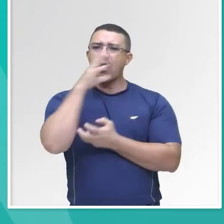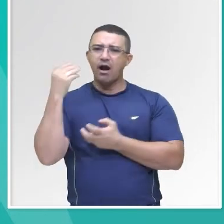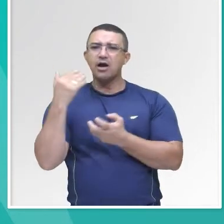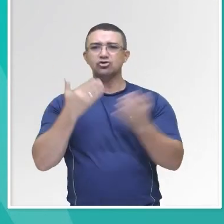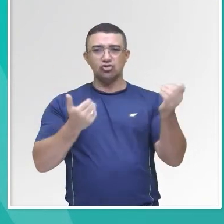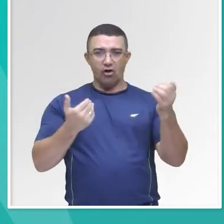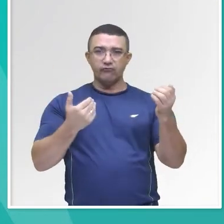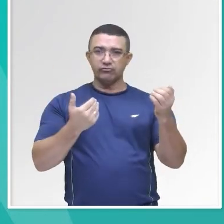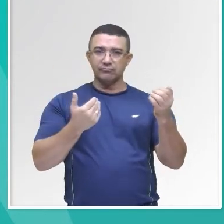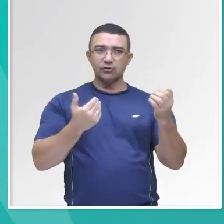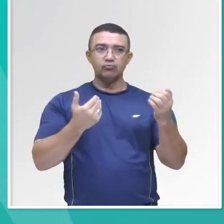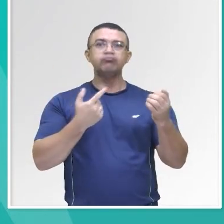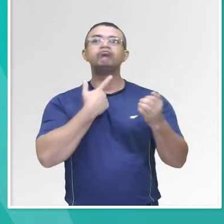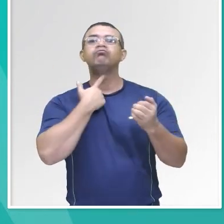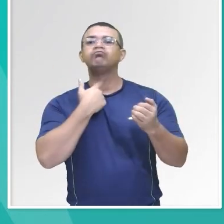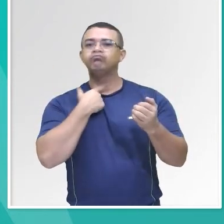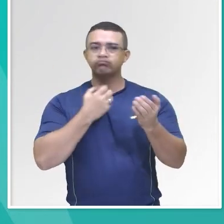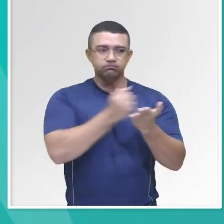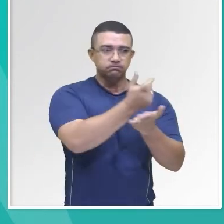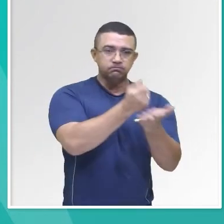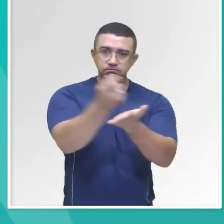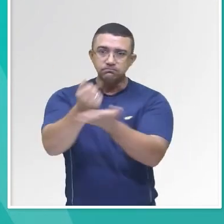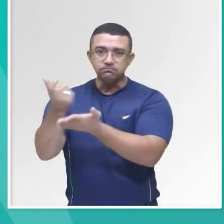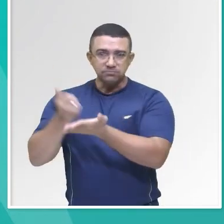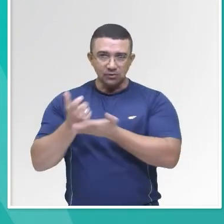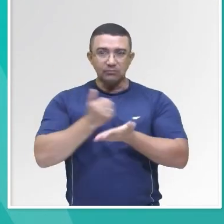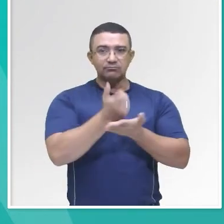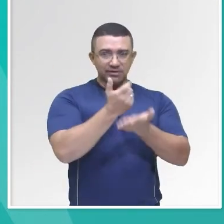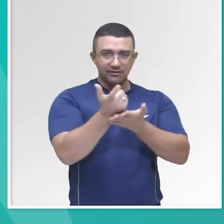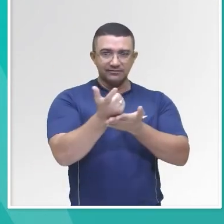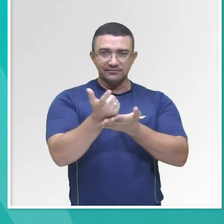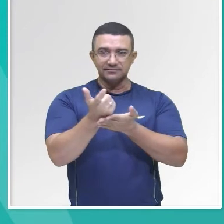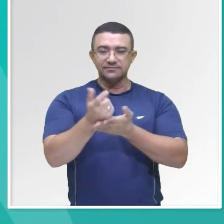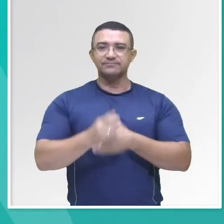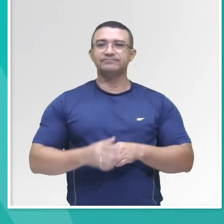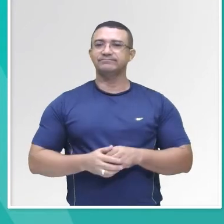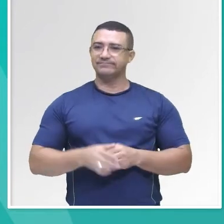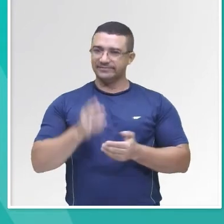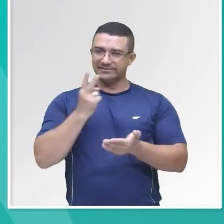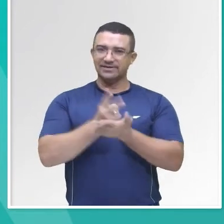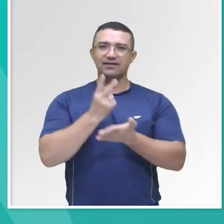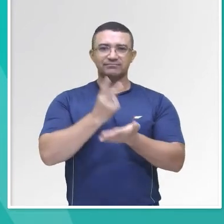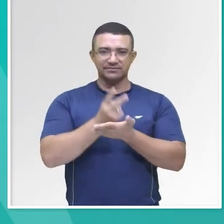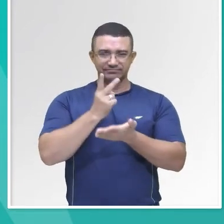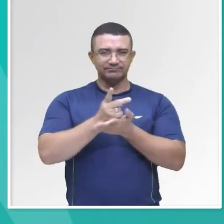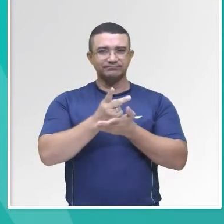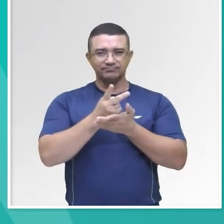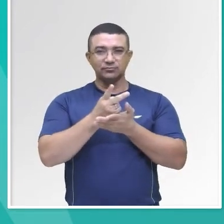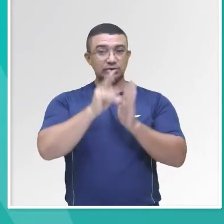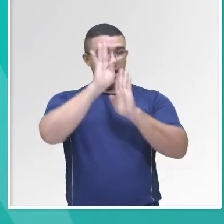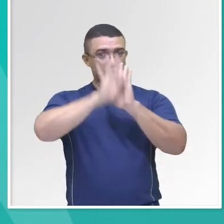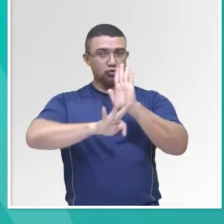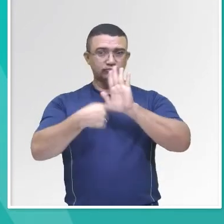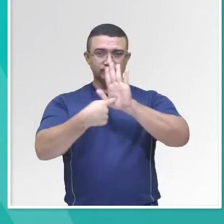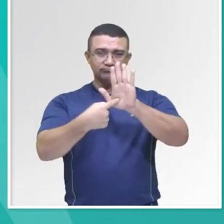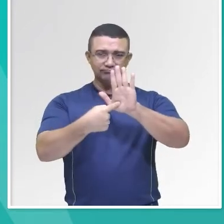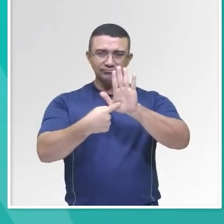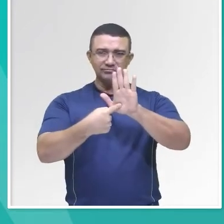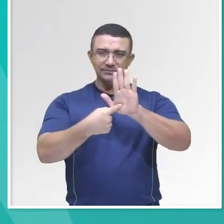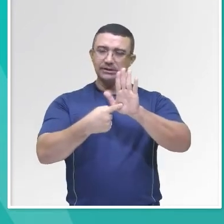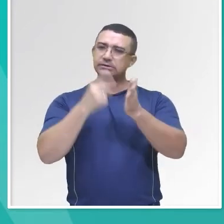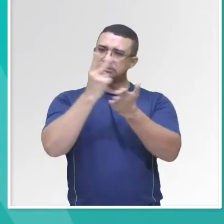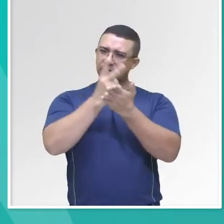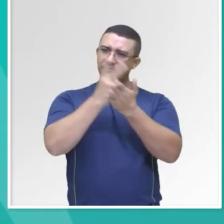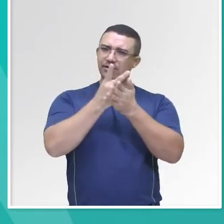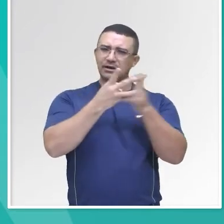a comprar, né? Então, ele diz que cada vez mais percebe-se que